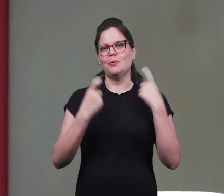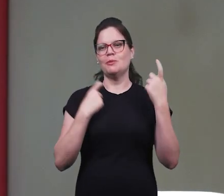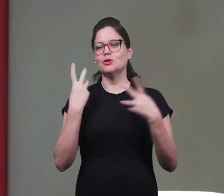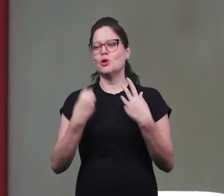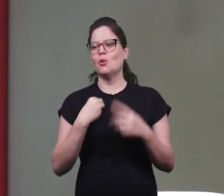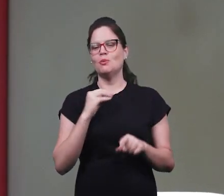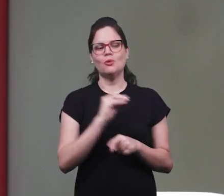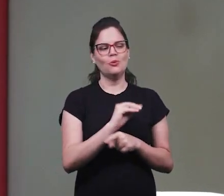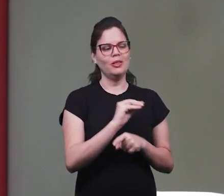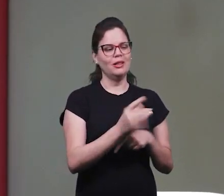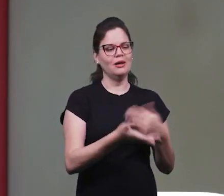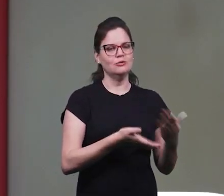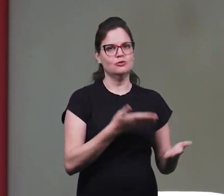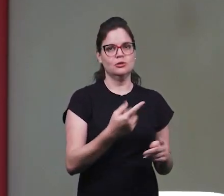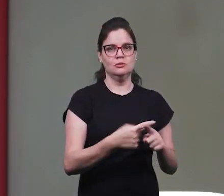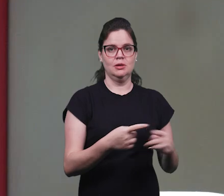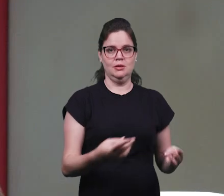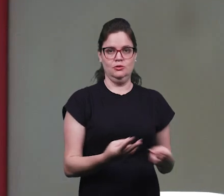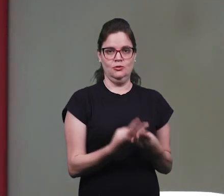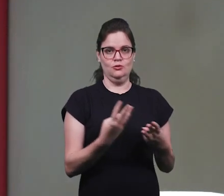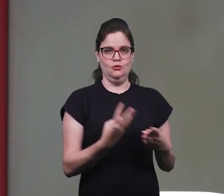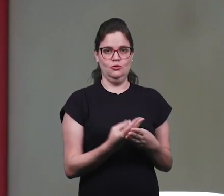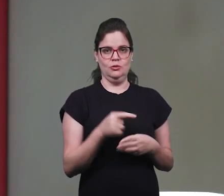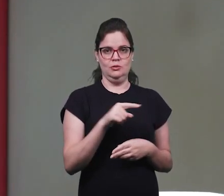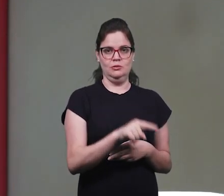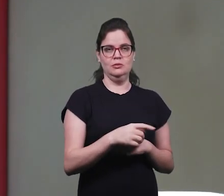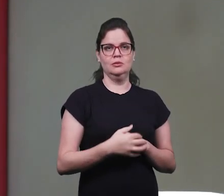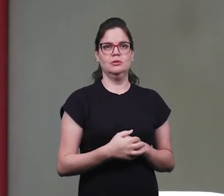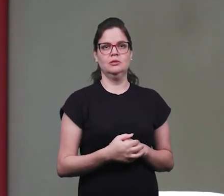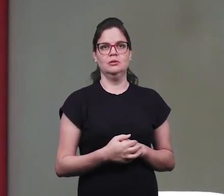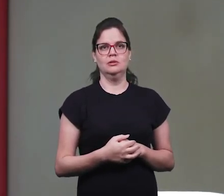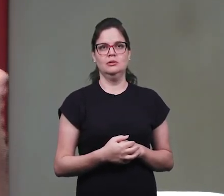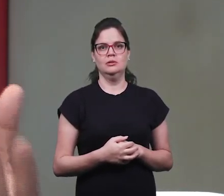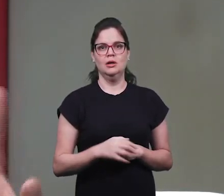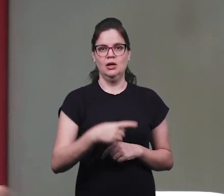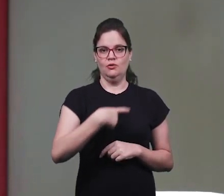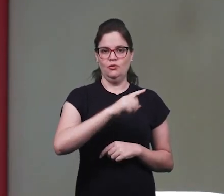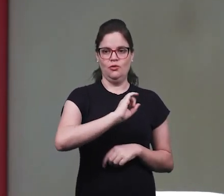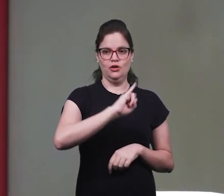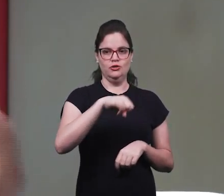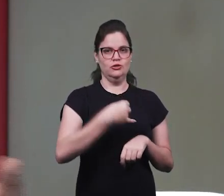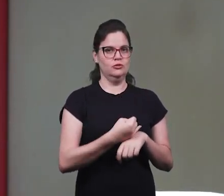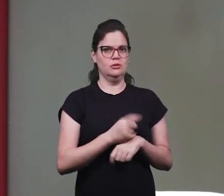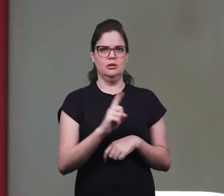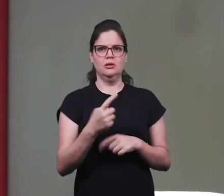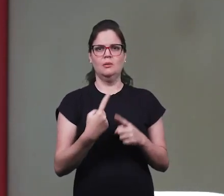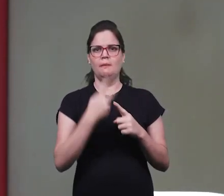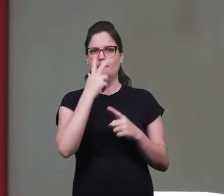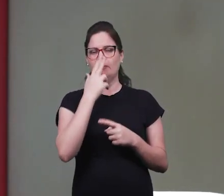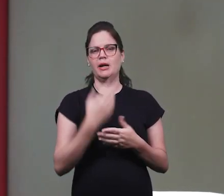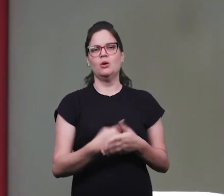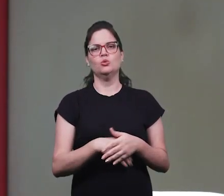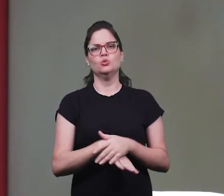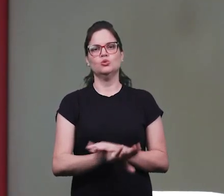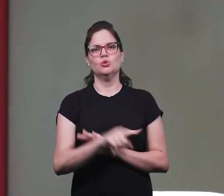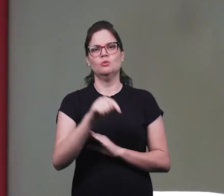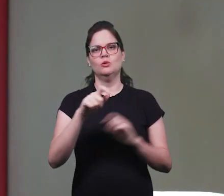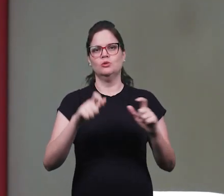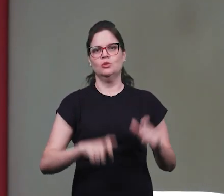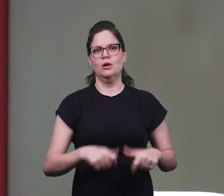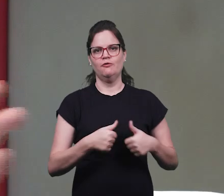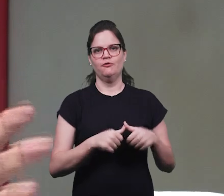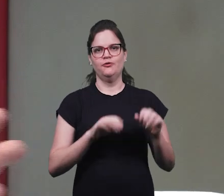são judeus que não voltaram para Jerusalém, né? Alguns se acostumaram com a cidade, que a questão toda, ficaram por ali, né? Podemos dizer assim,